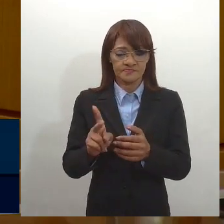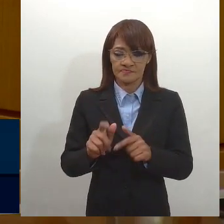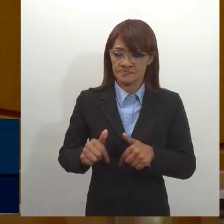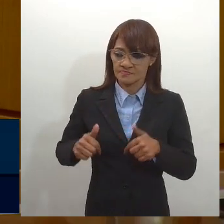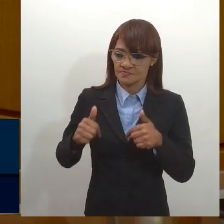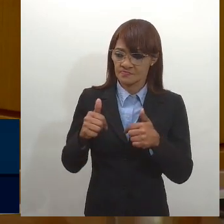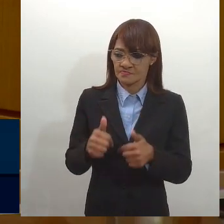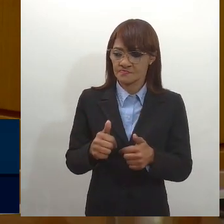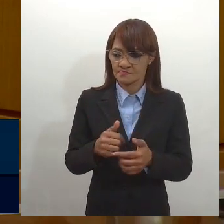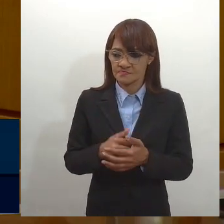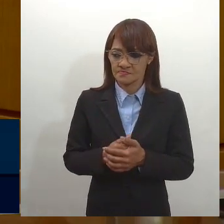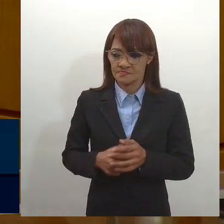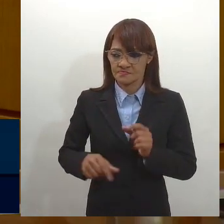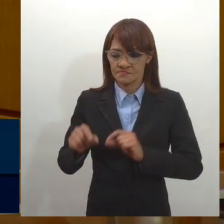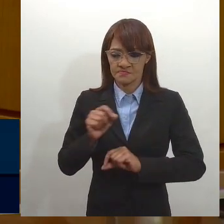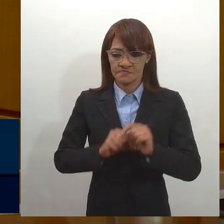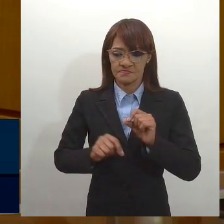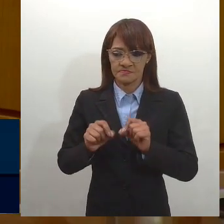madeireiros e